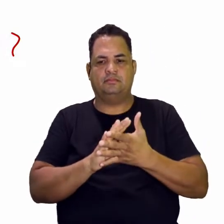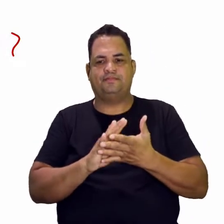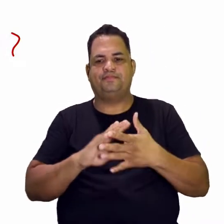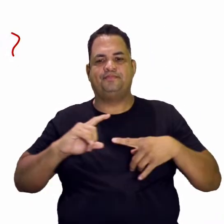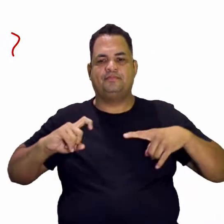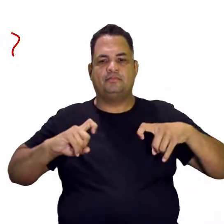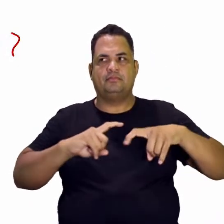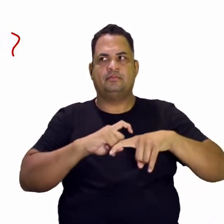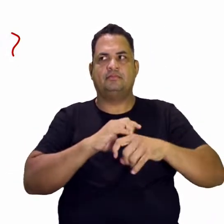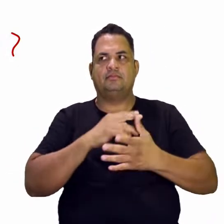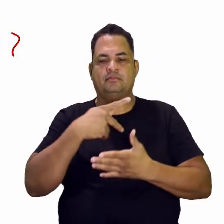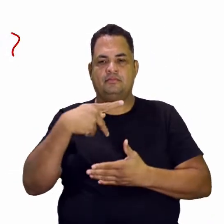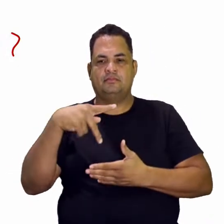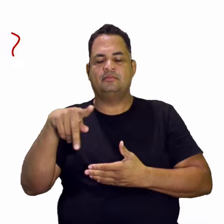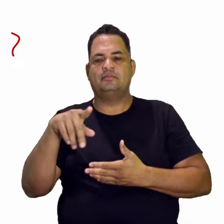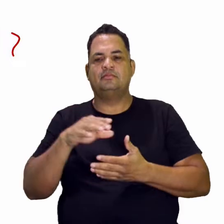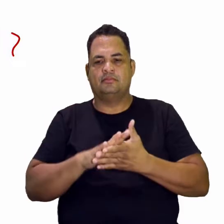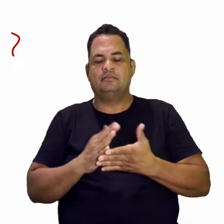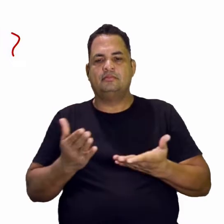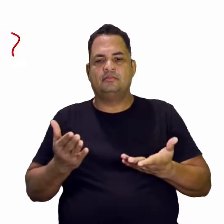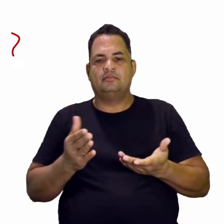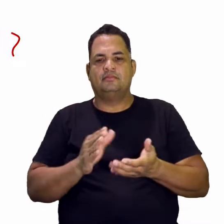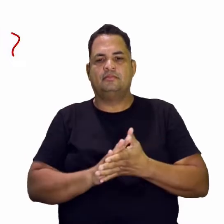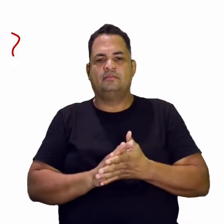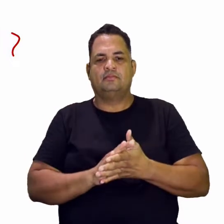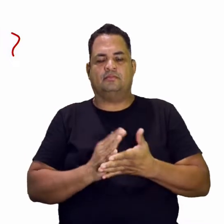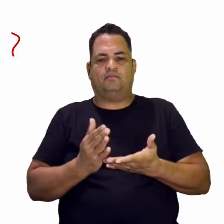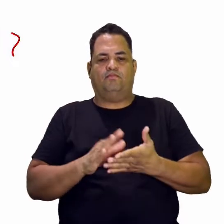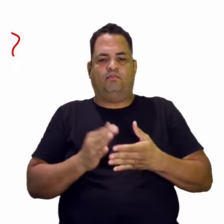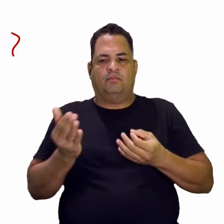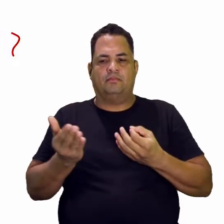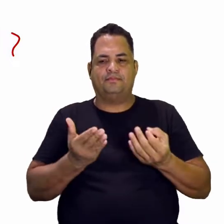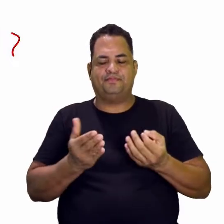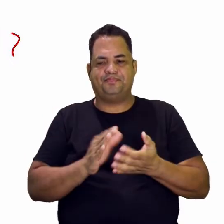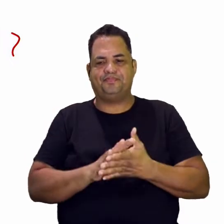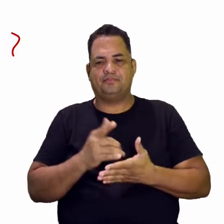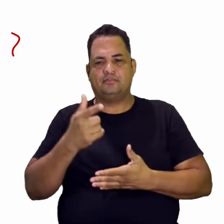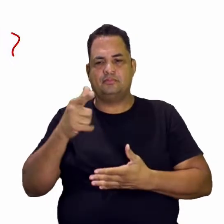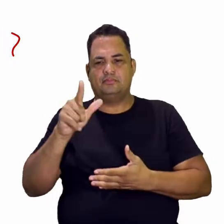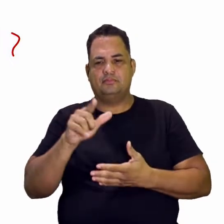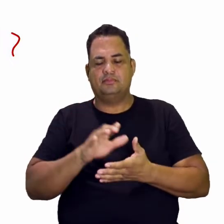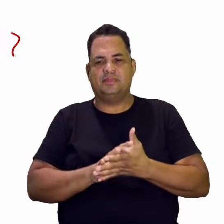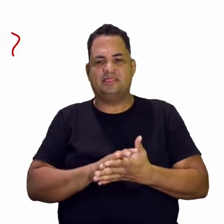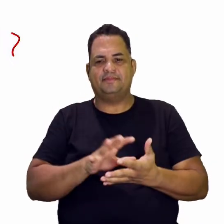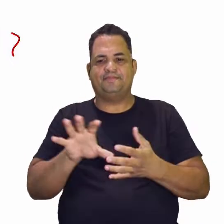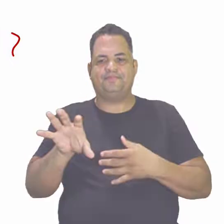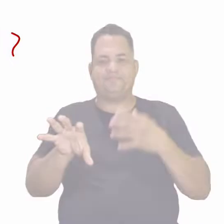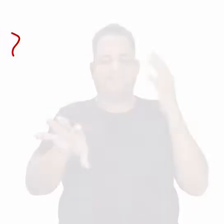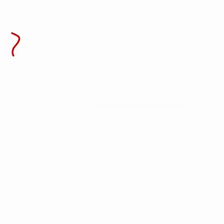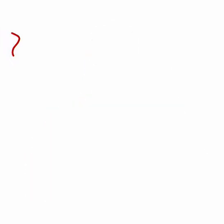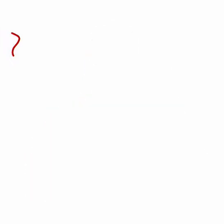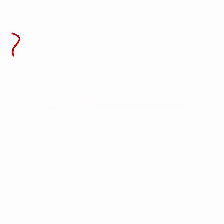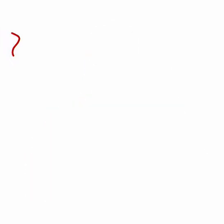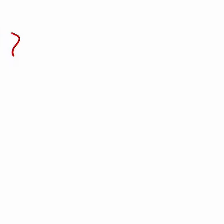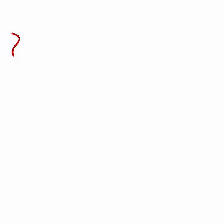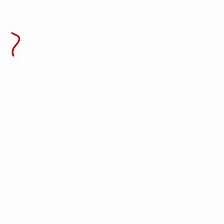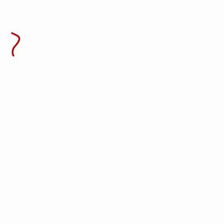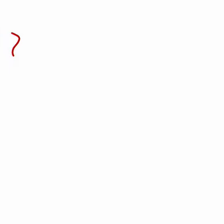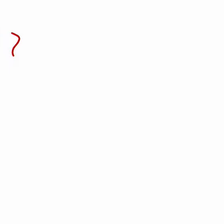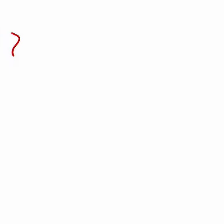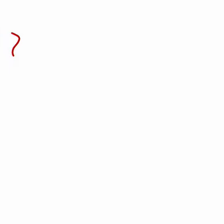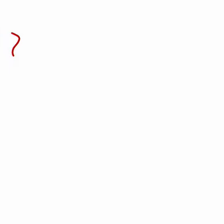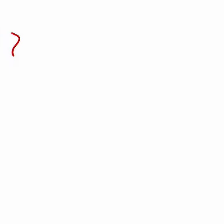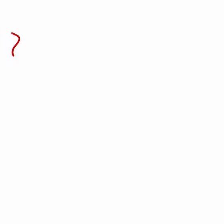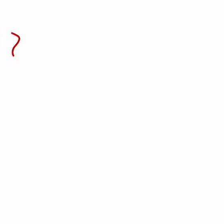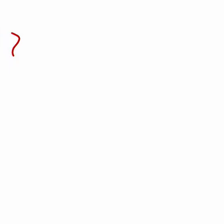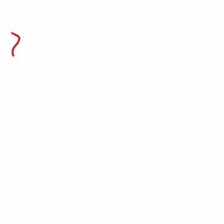nitrificantes, para transformar esse nitrato. E aí, dessa forma, eles vão conseguir absorver quando elas estiram ali através